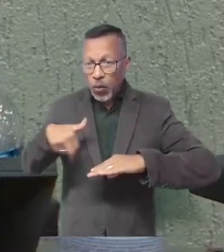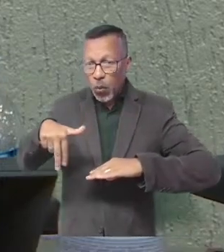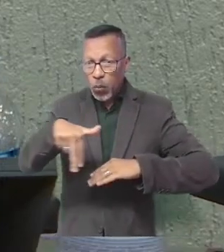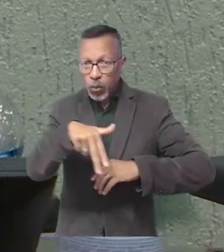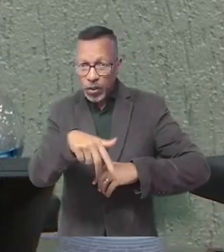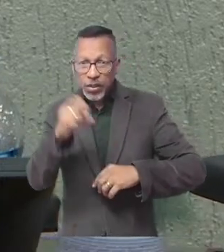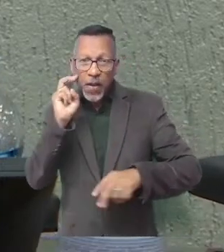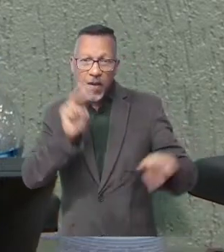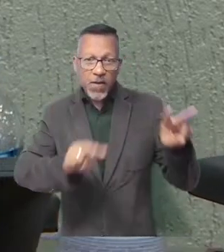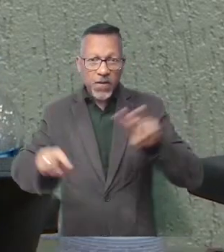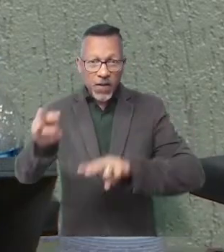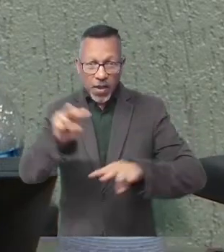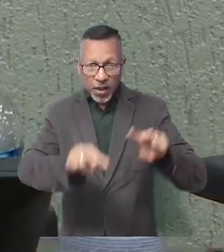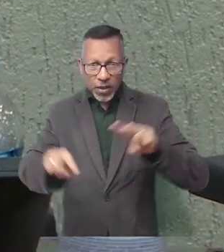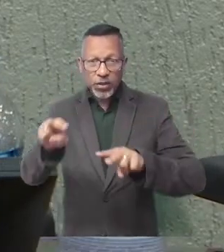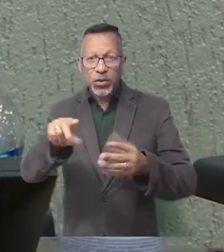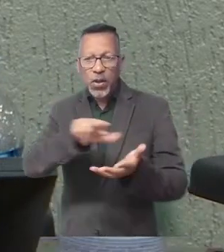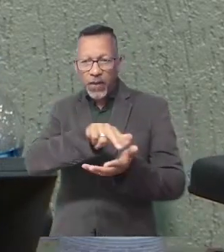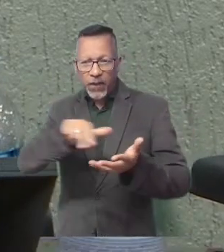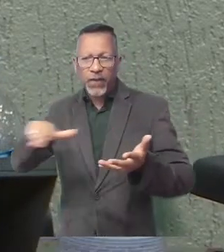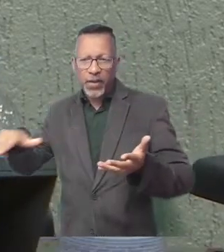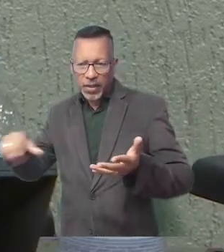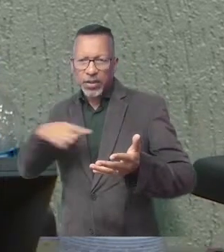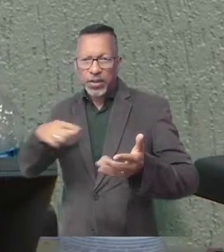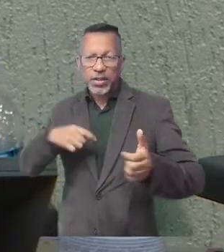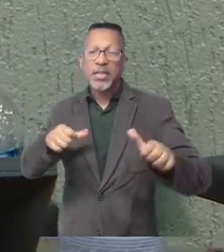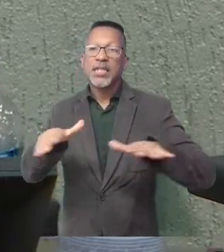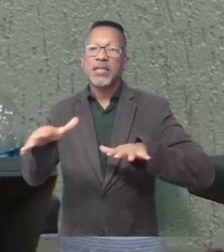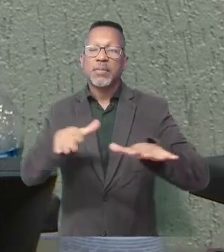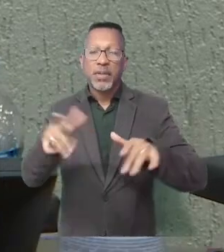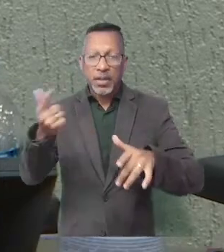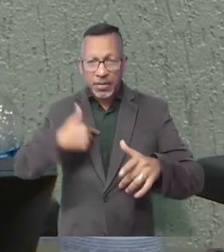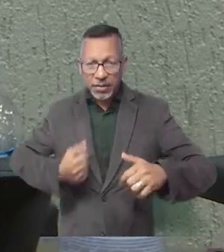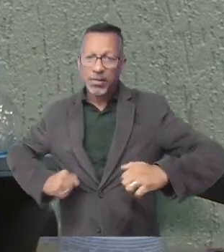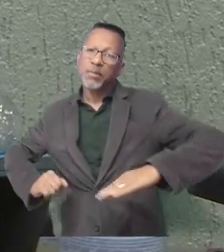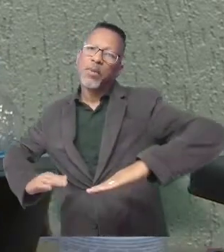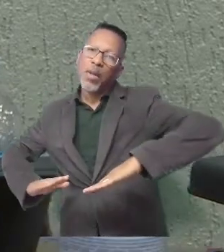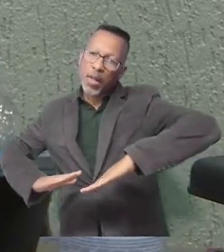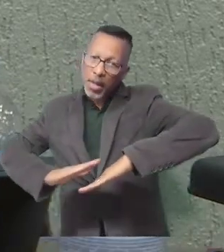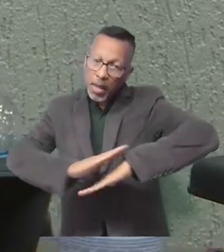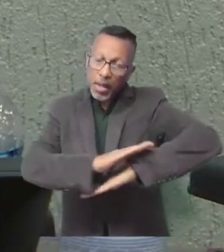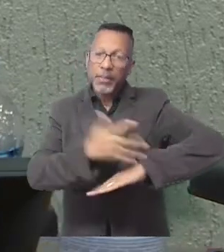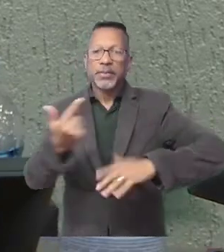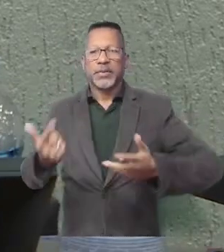eu vejo bastante dessas coisas de acessibilidade. Tipo rampas,